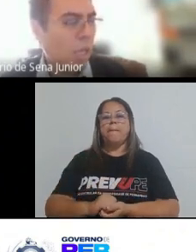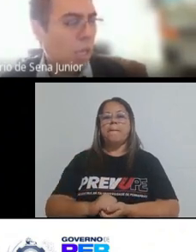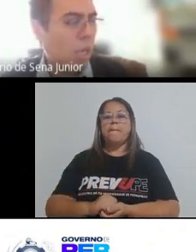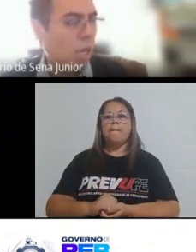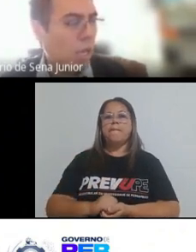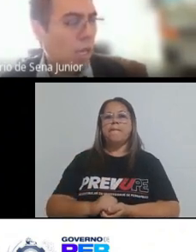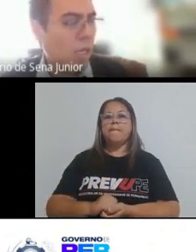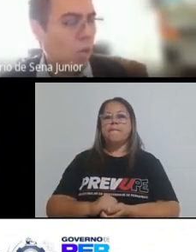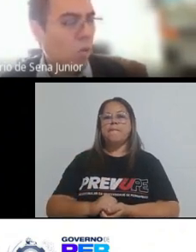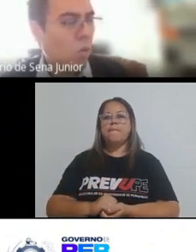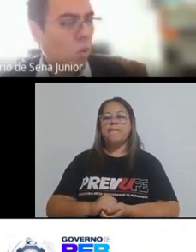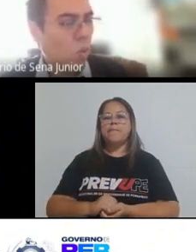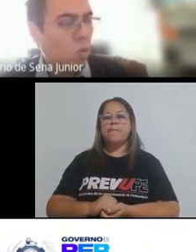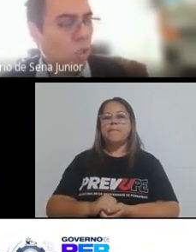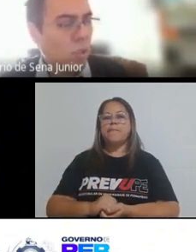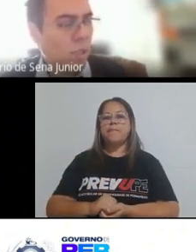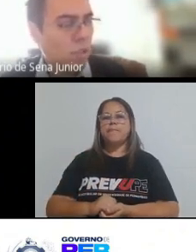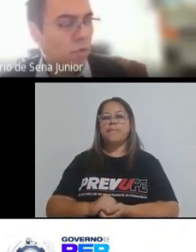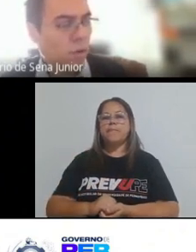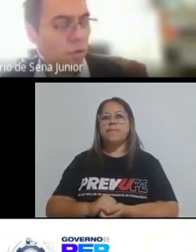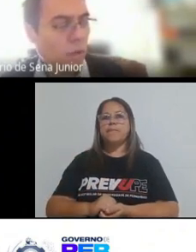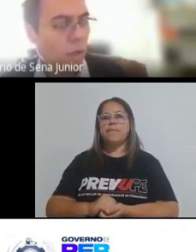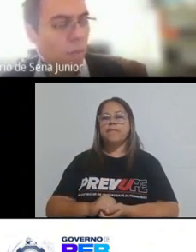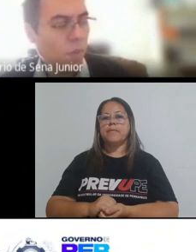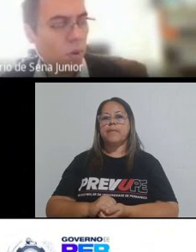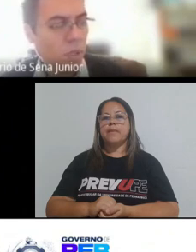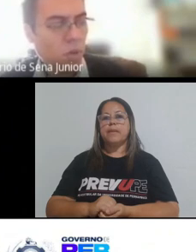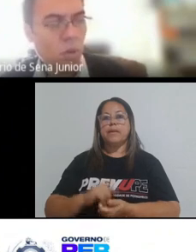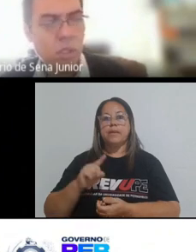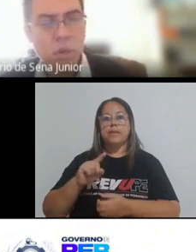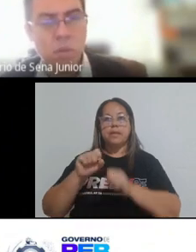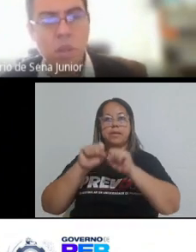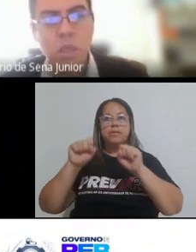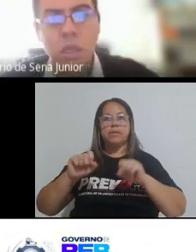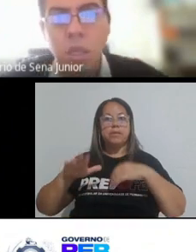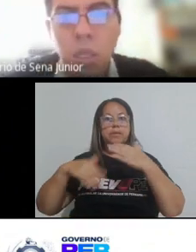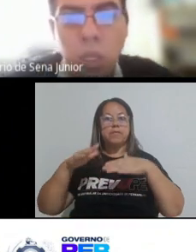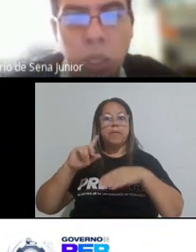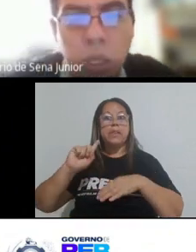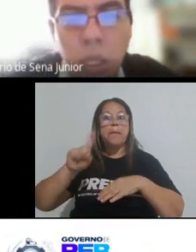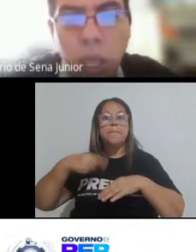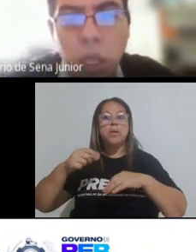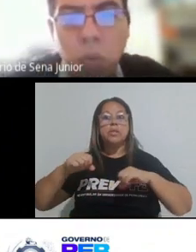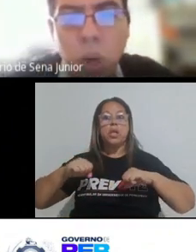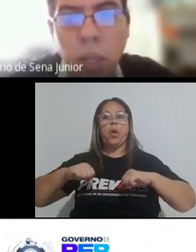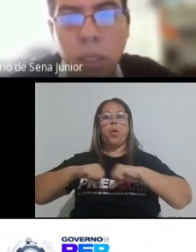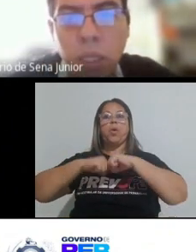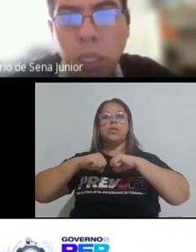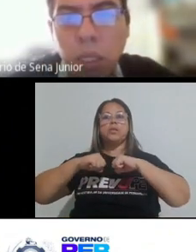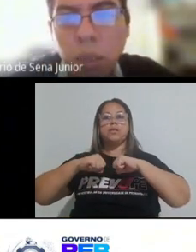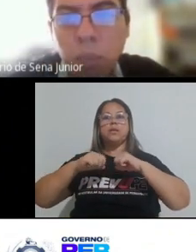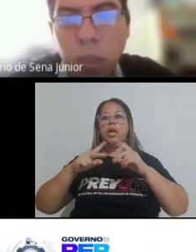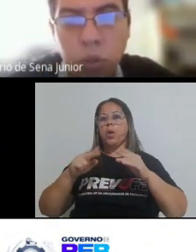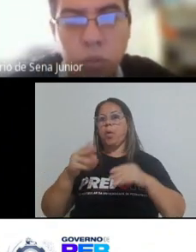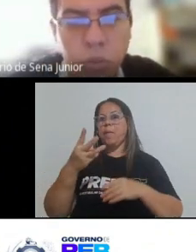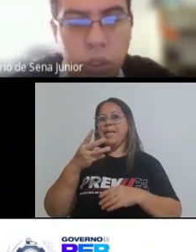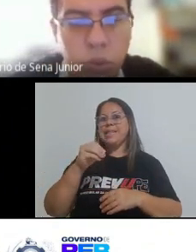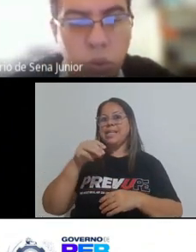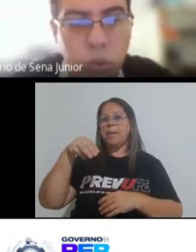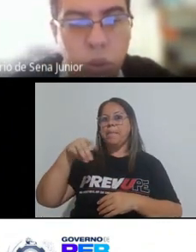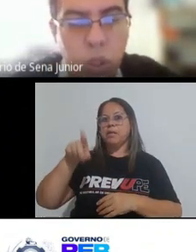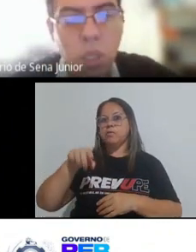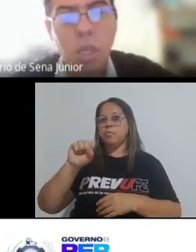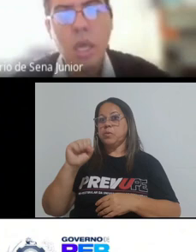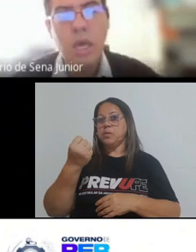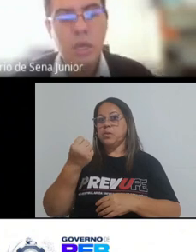aquela que o sistema desenvolve após a colisão, que é igual a 30 metros por